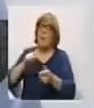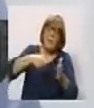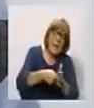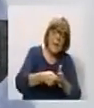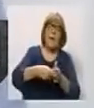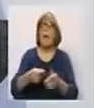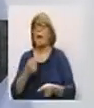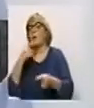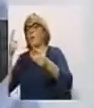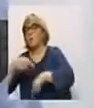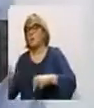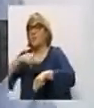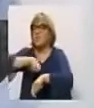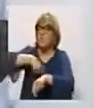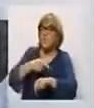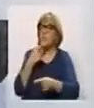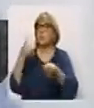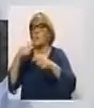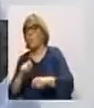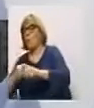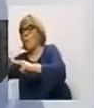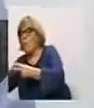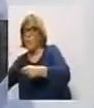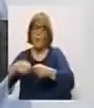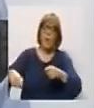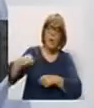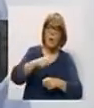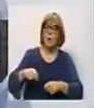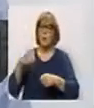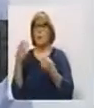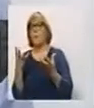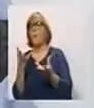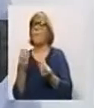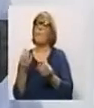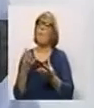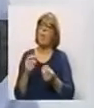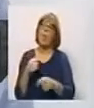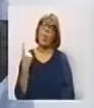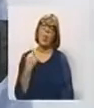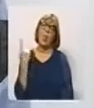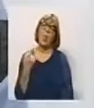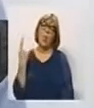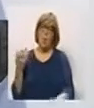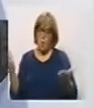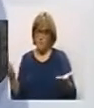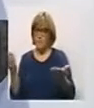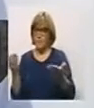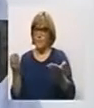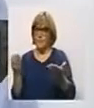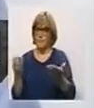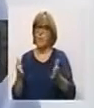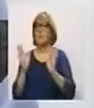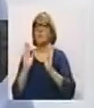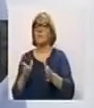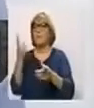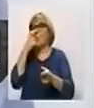ligar, voltar daqui a X tempo, voltar a mudar para outro sítio. É muito demorado e requer,